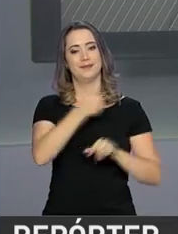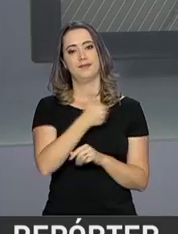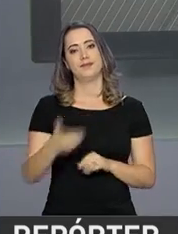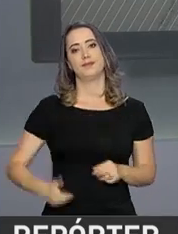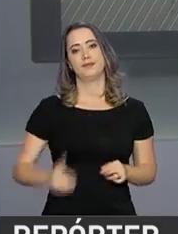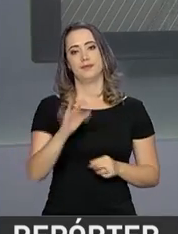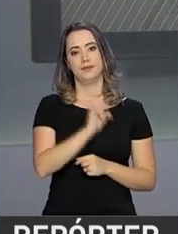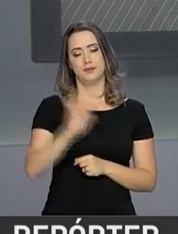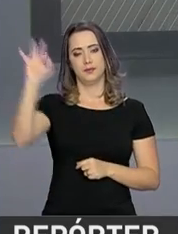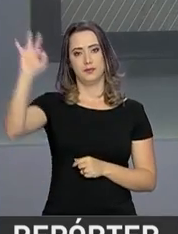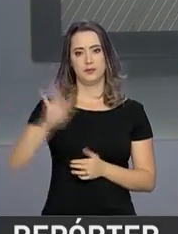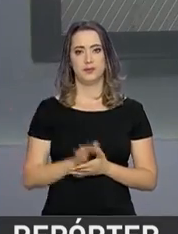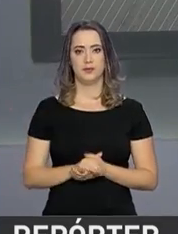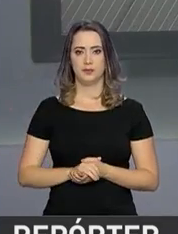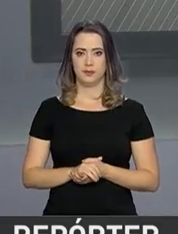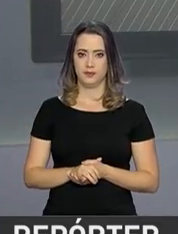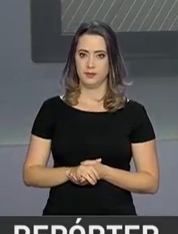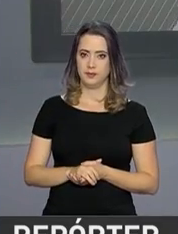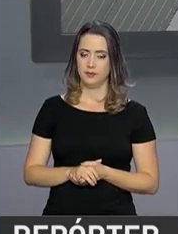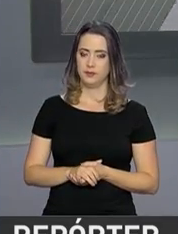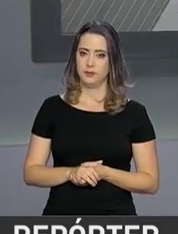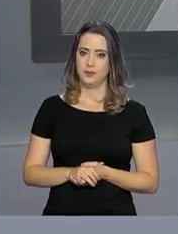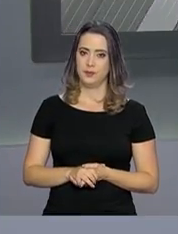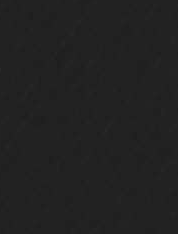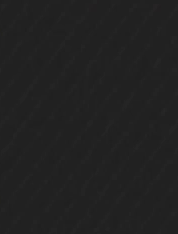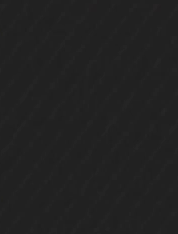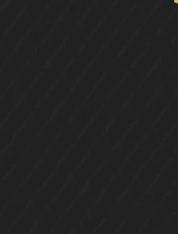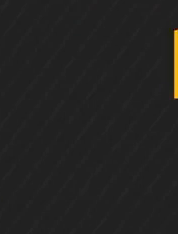aqui na nbr a tv do governo federal